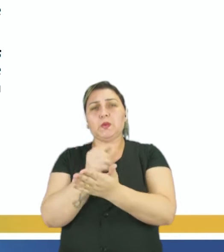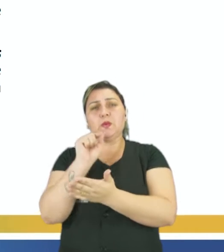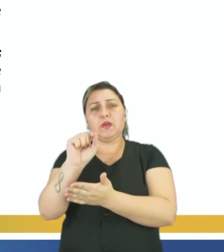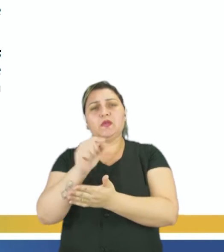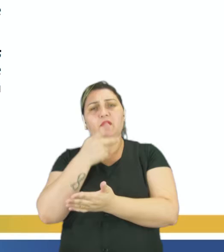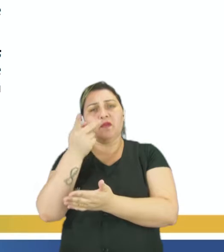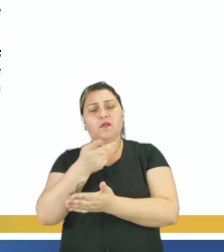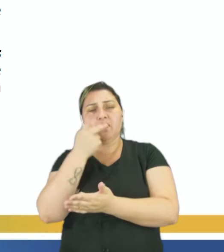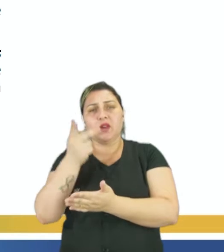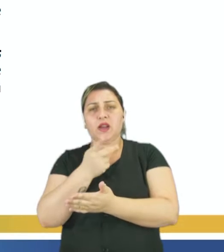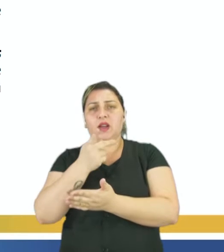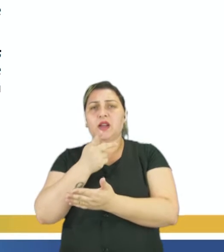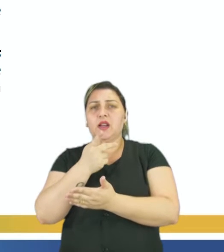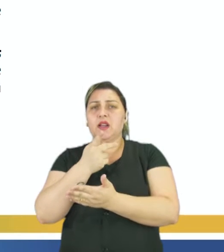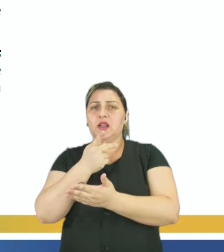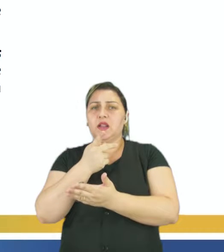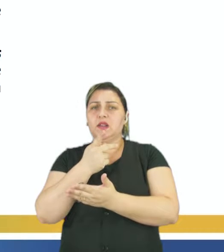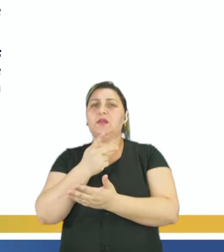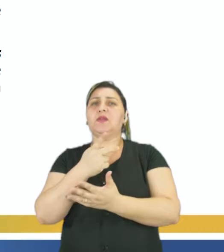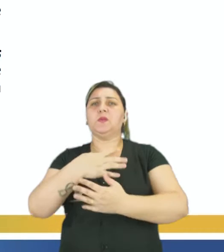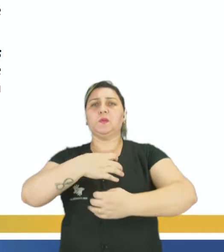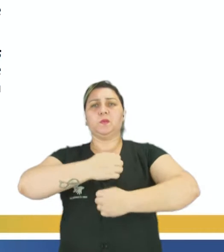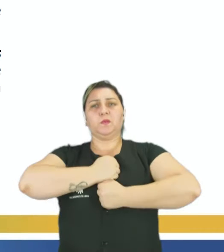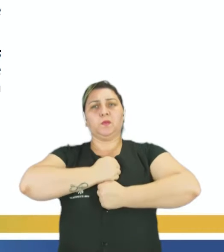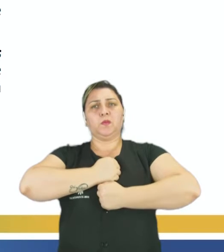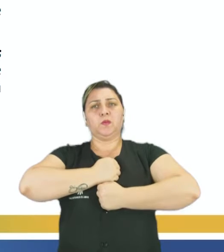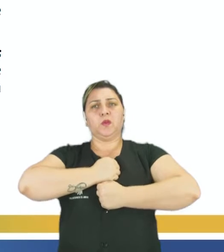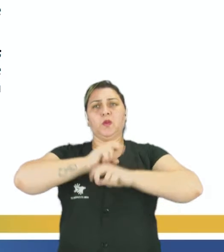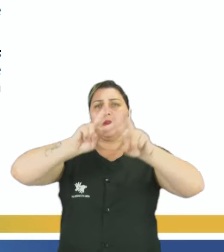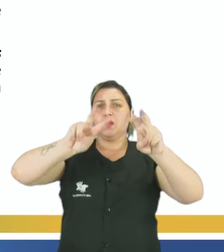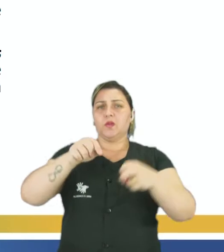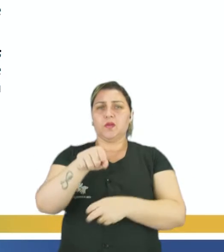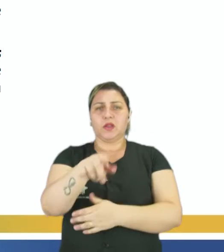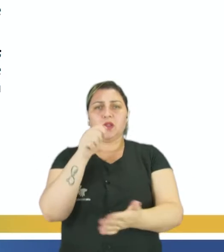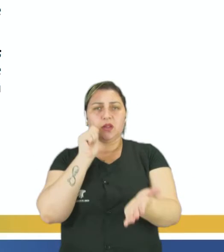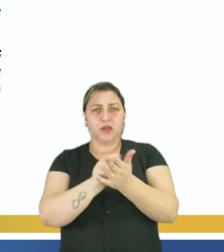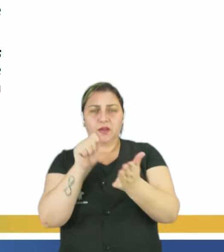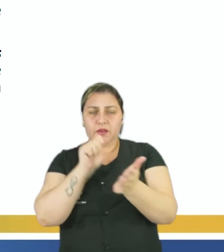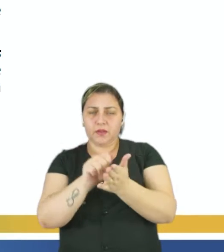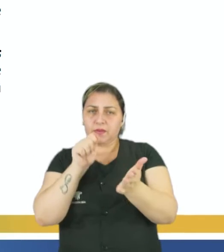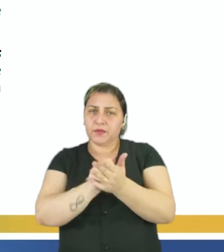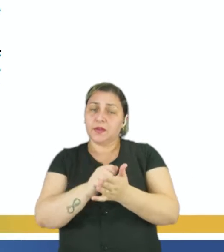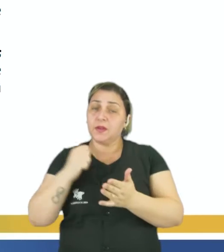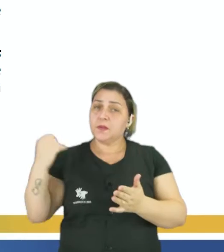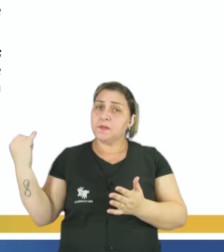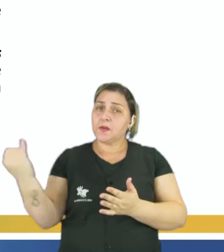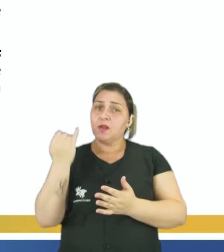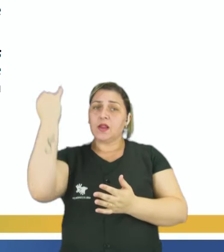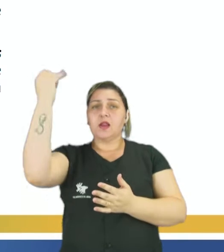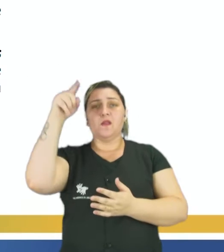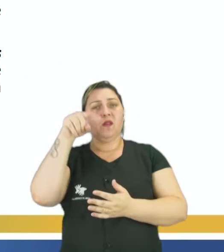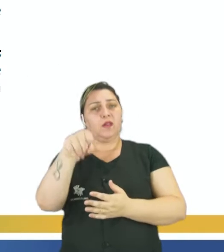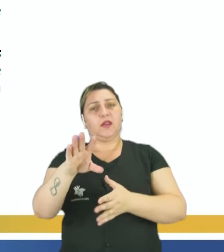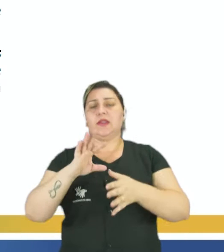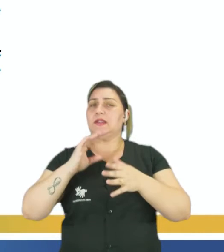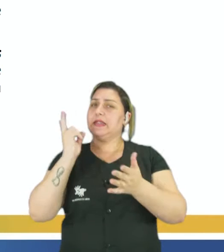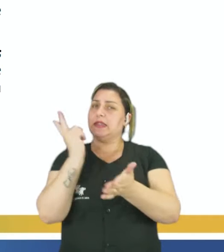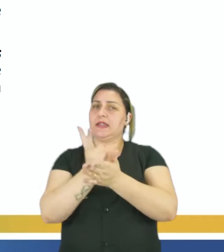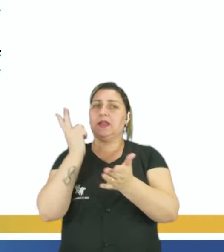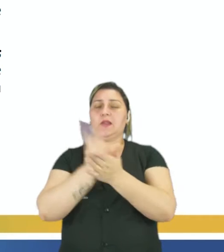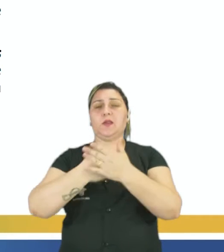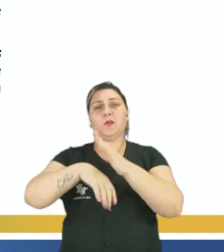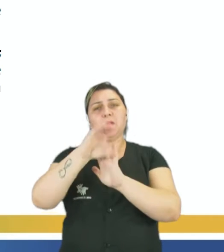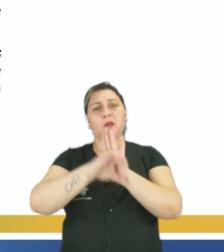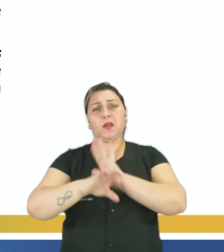falar. Dominar o assunto que você está escrevendo. Tá? Então é importante que você deixe sempre o